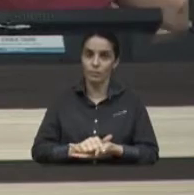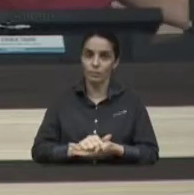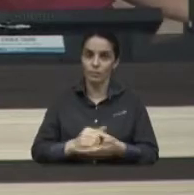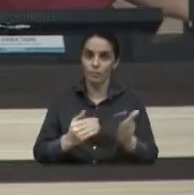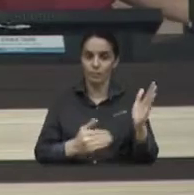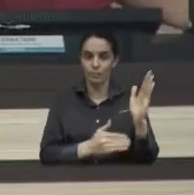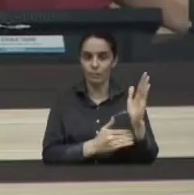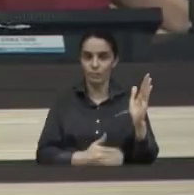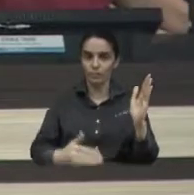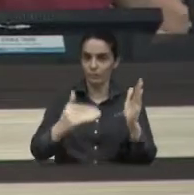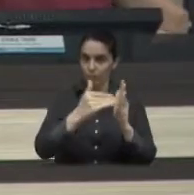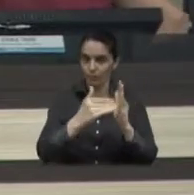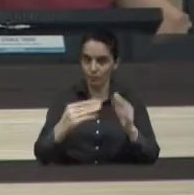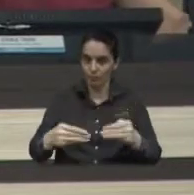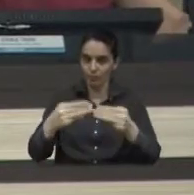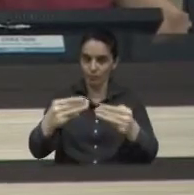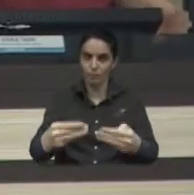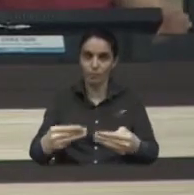inversão de pauta de moção.